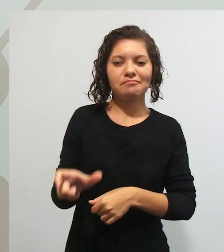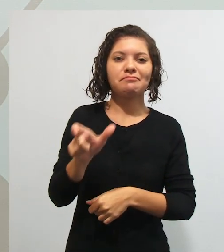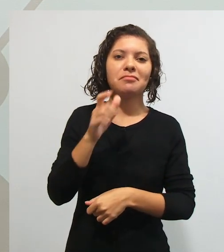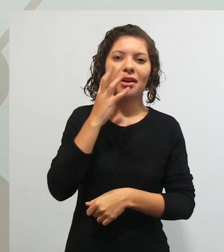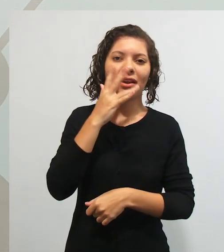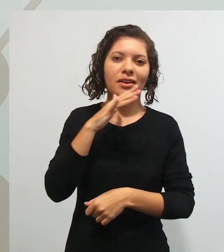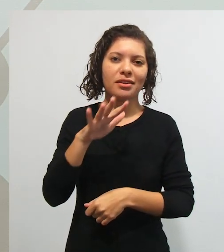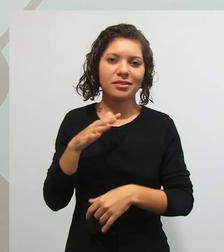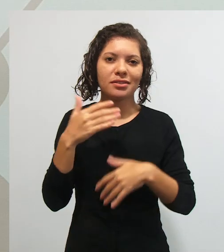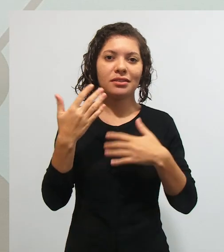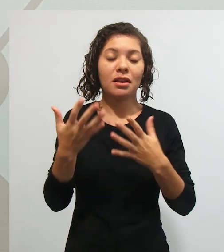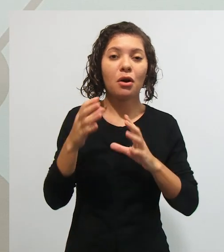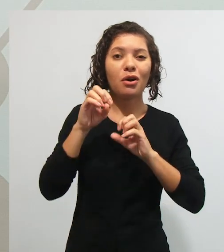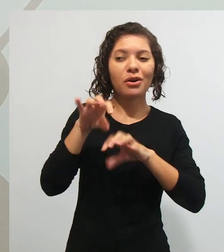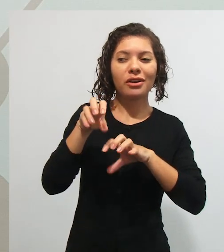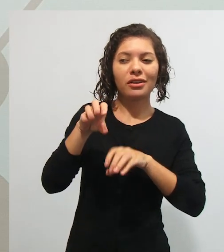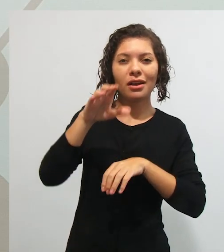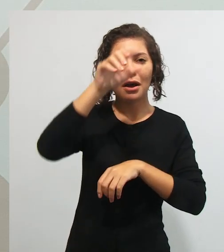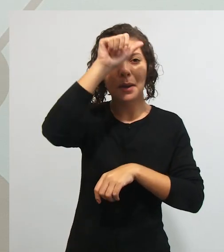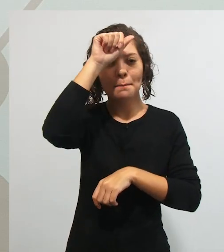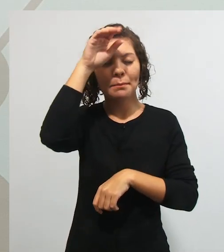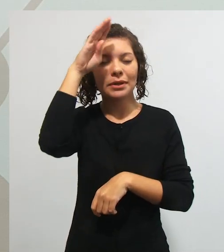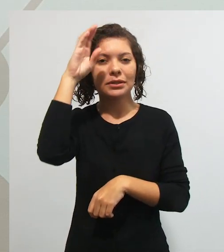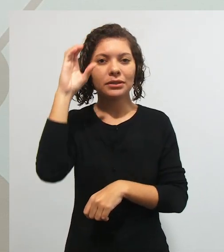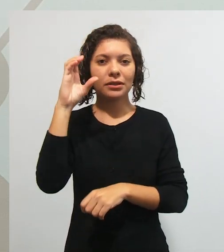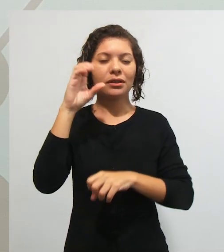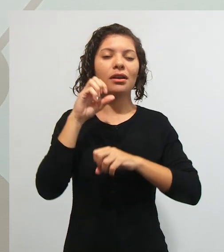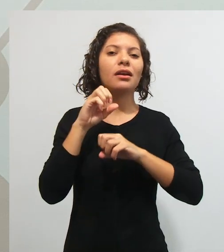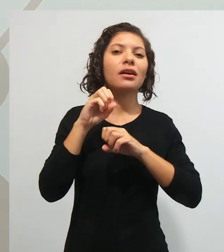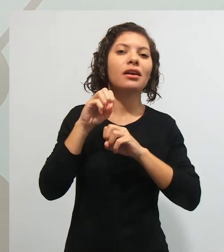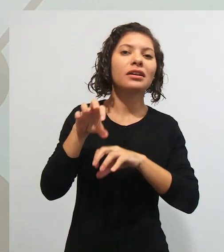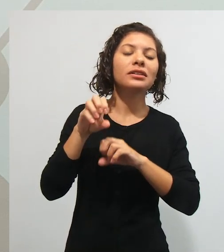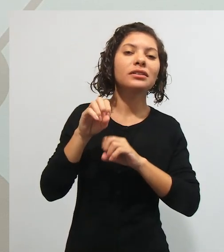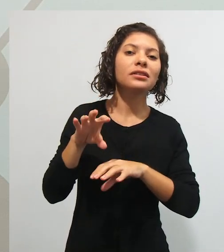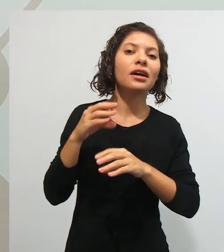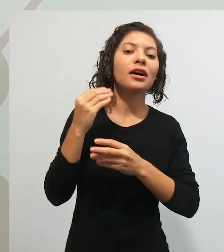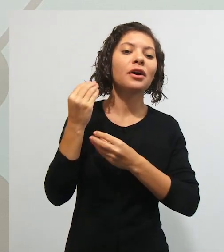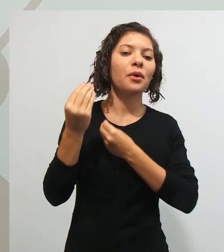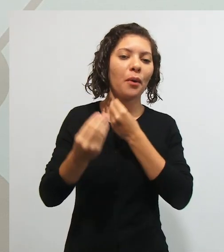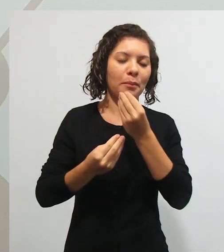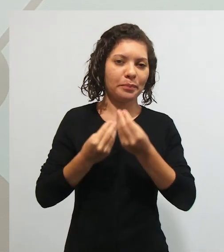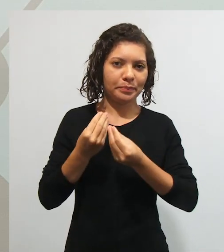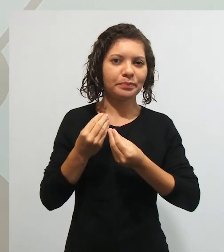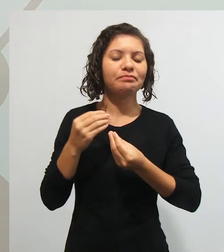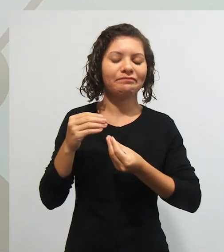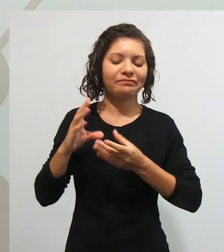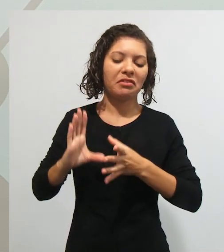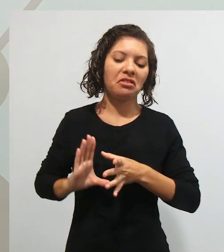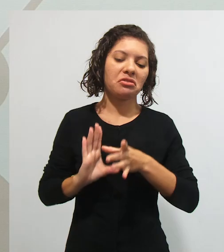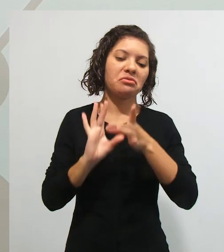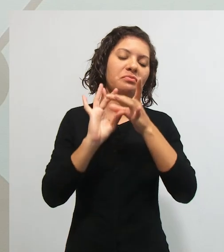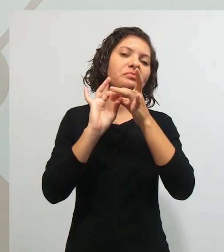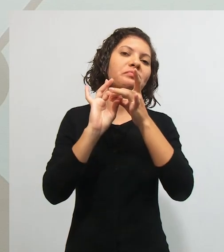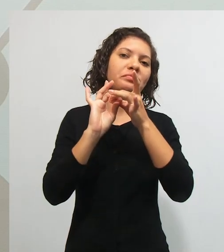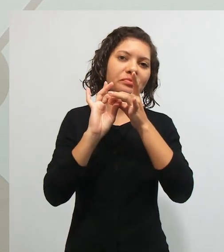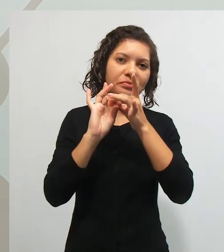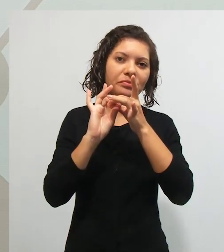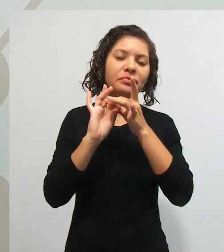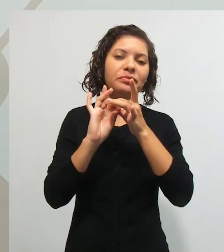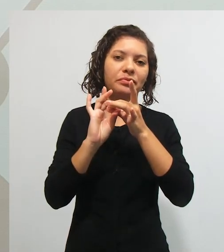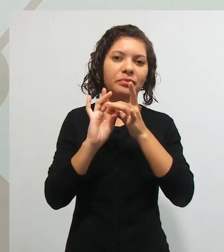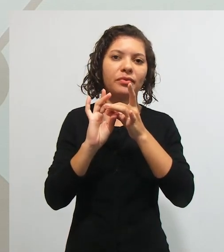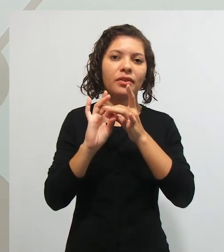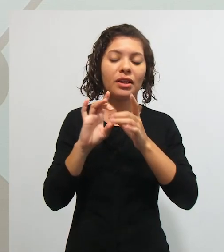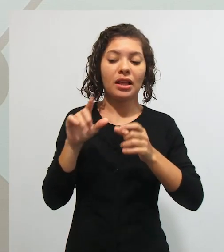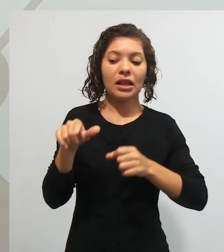alfabetização, do ponto de vista da linguagem, ocorre exatamente nesse contexto